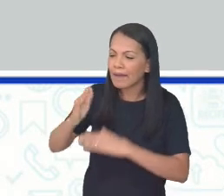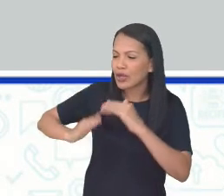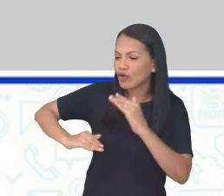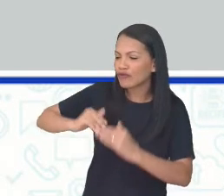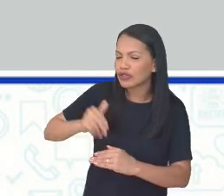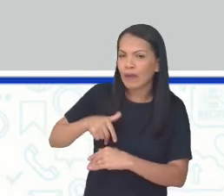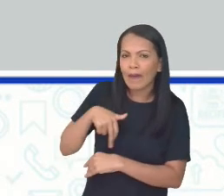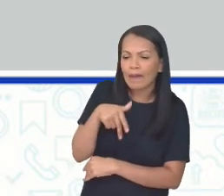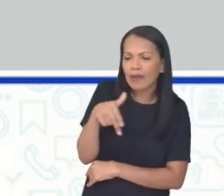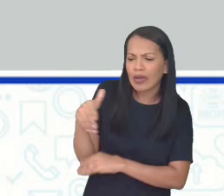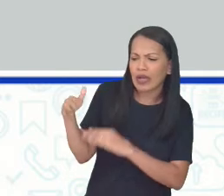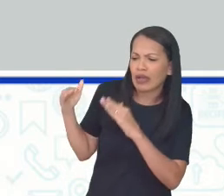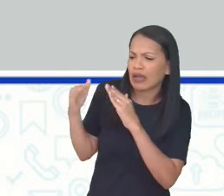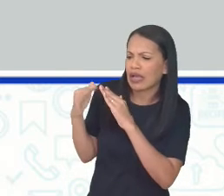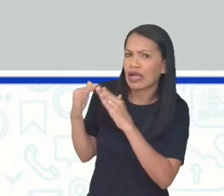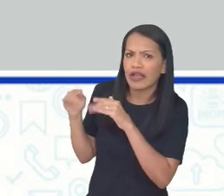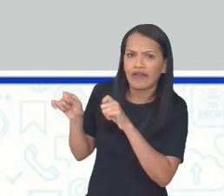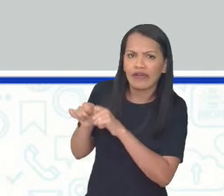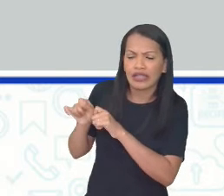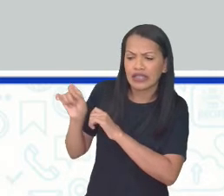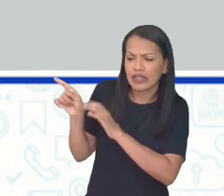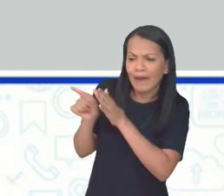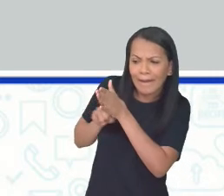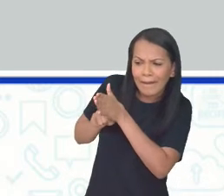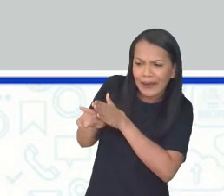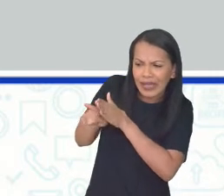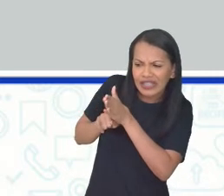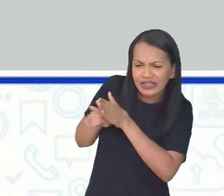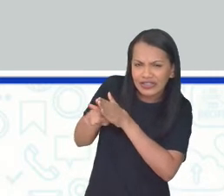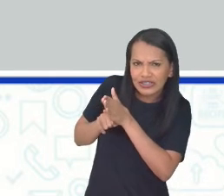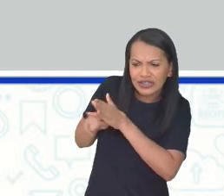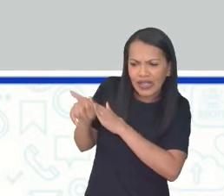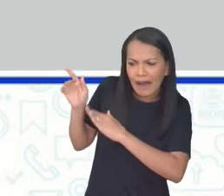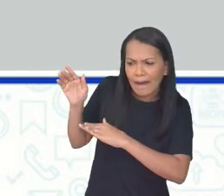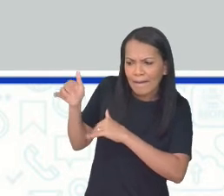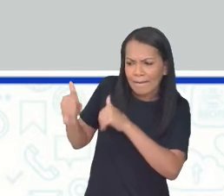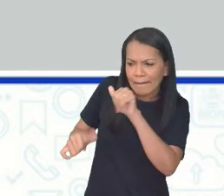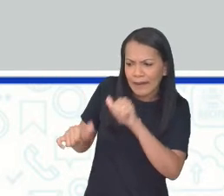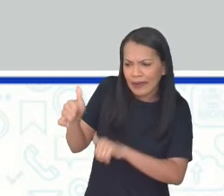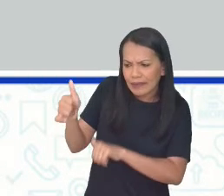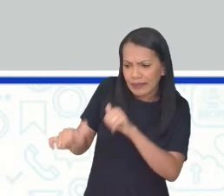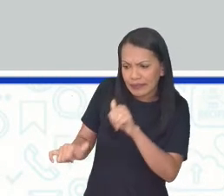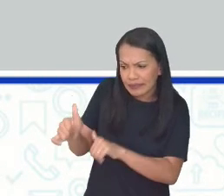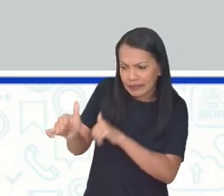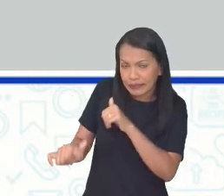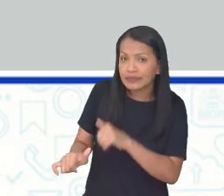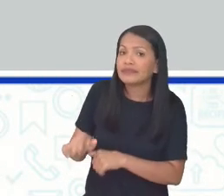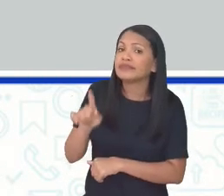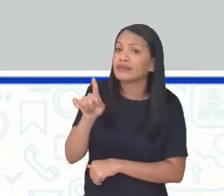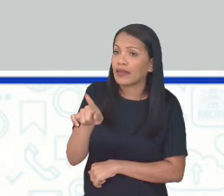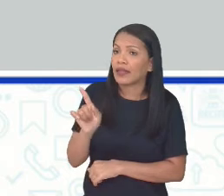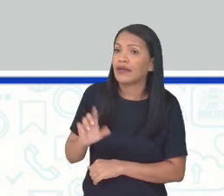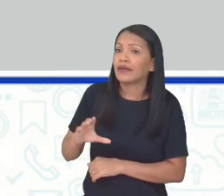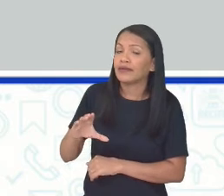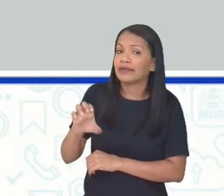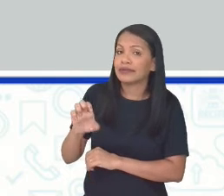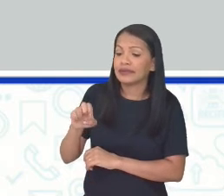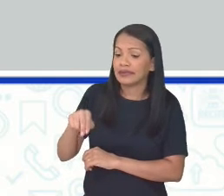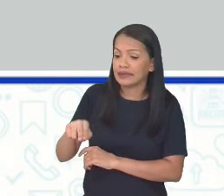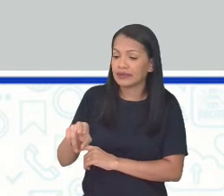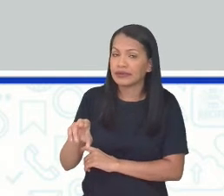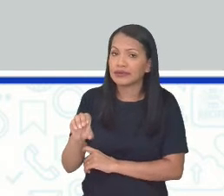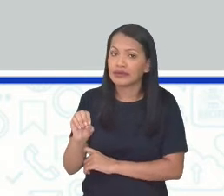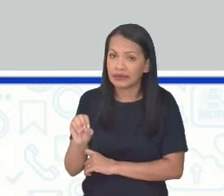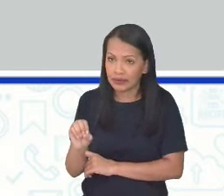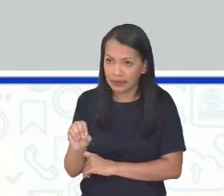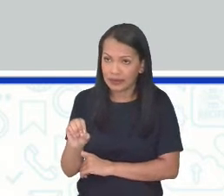profissionais que passam na casa, não é? Fazendo toda aquela pesquisa. E aí, isso aí se chama censo com